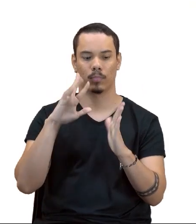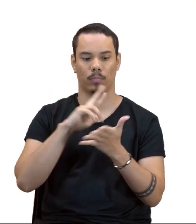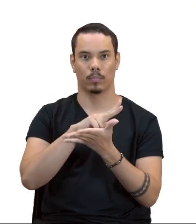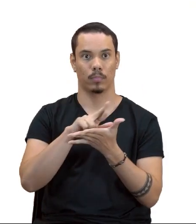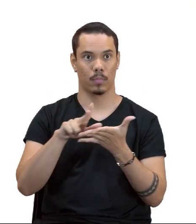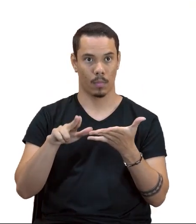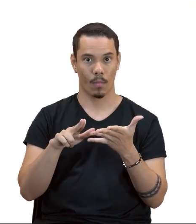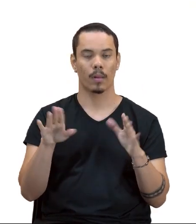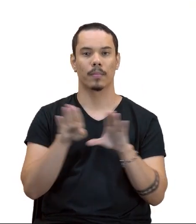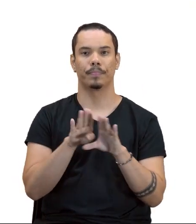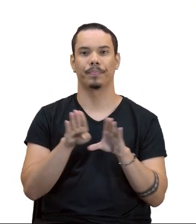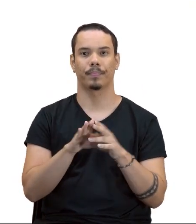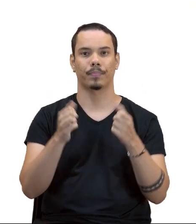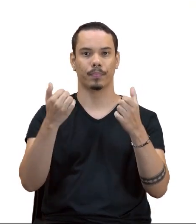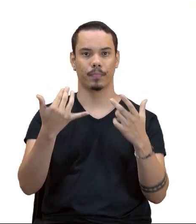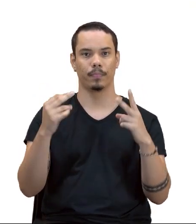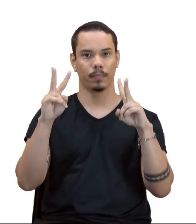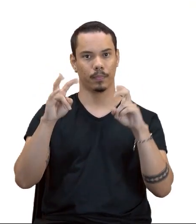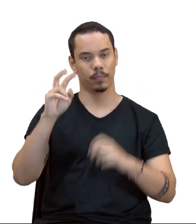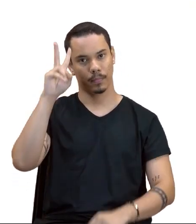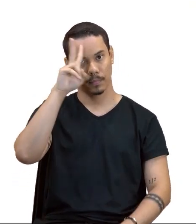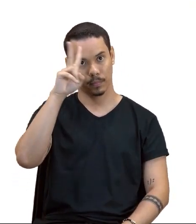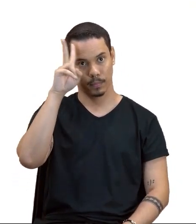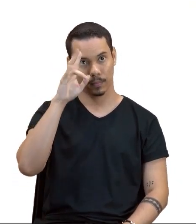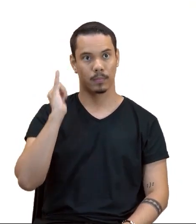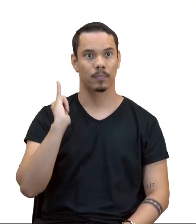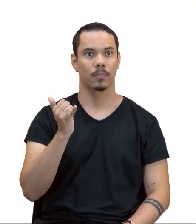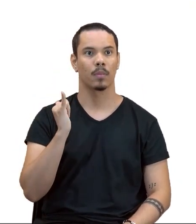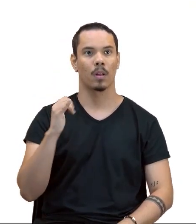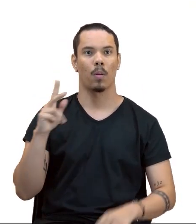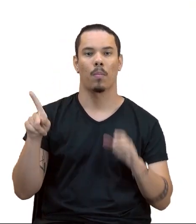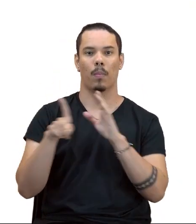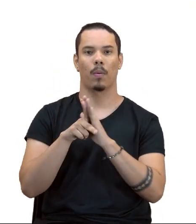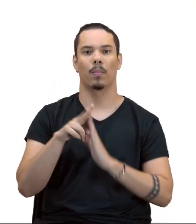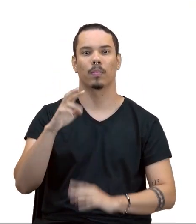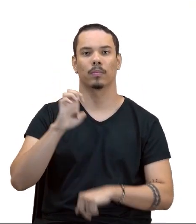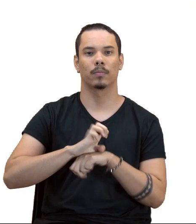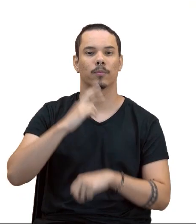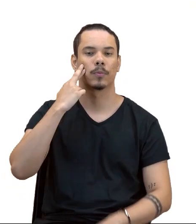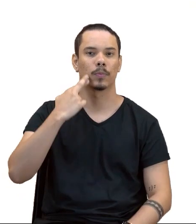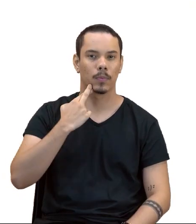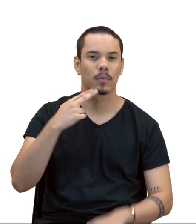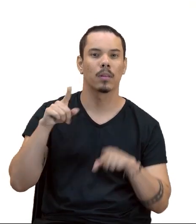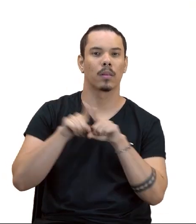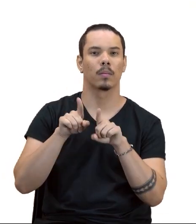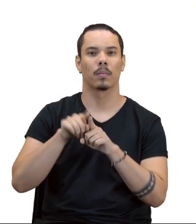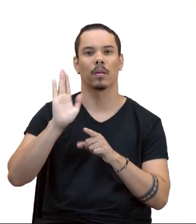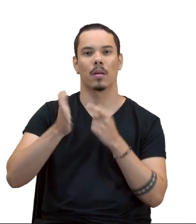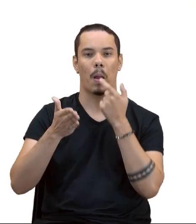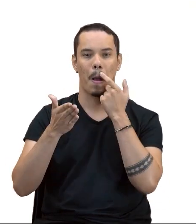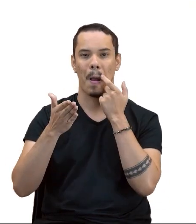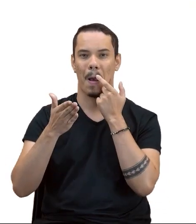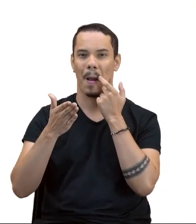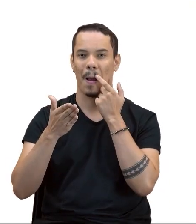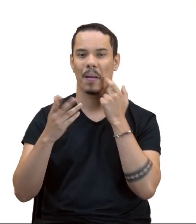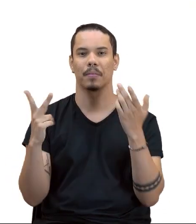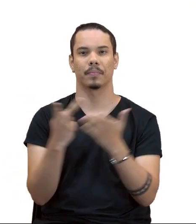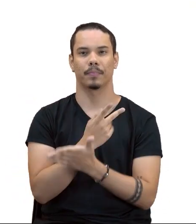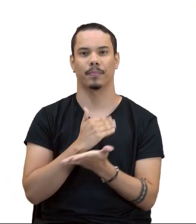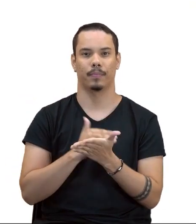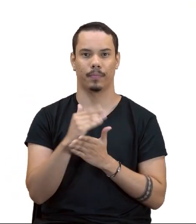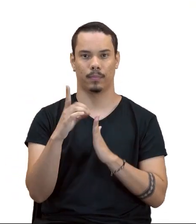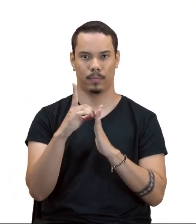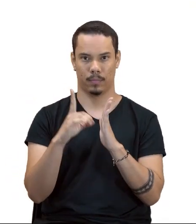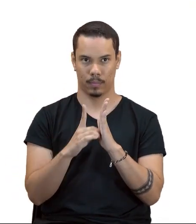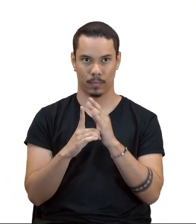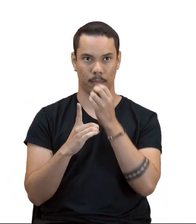a questão do histórico, professor Jorge, de ocupação do estado de Rondônia, que essa ocupação principalmente a partir do período da